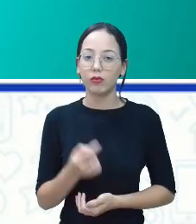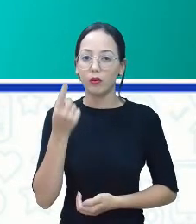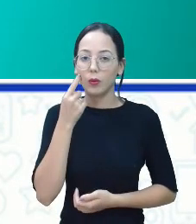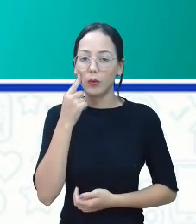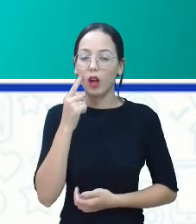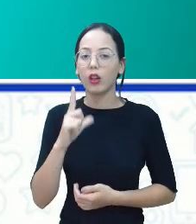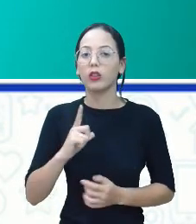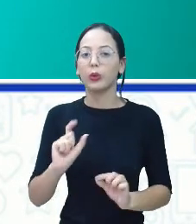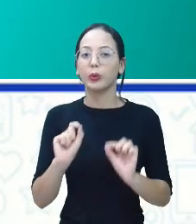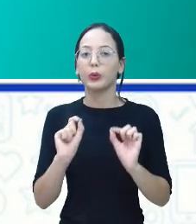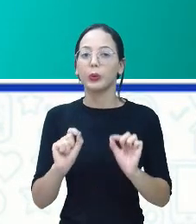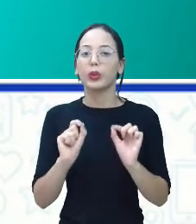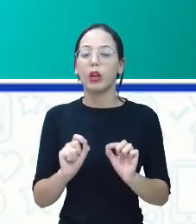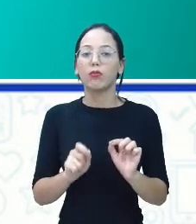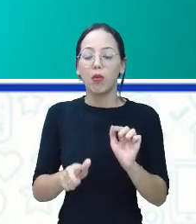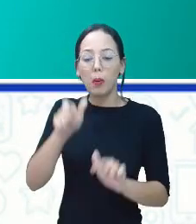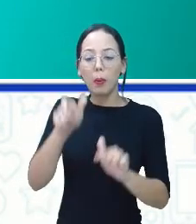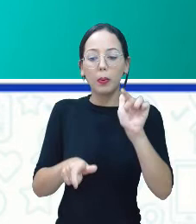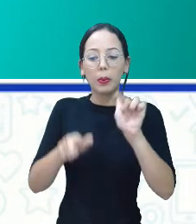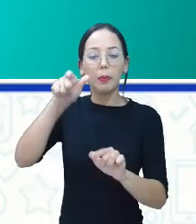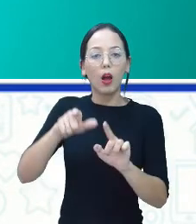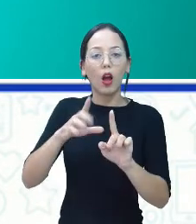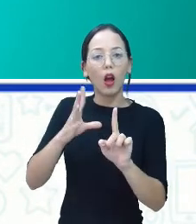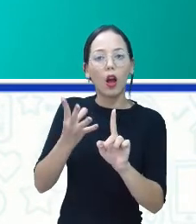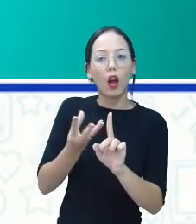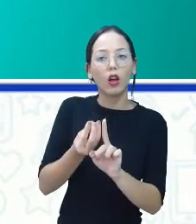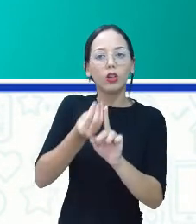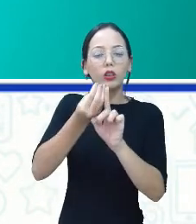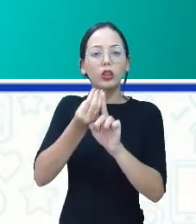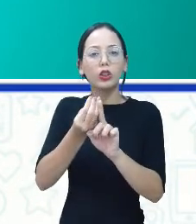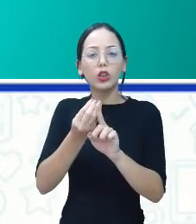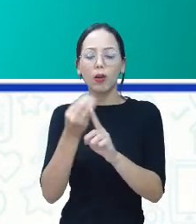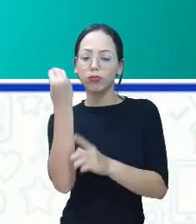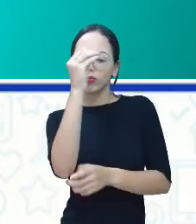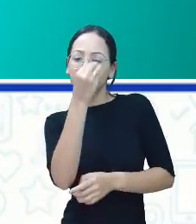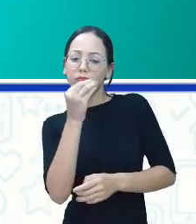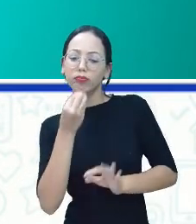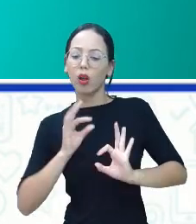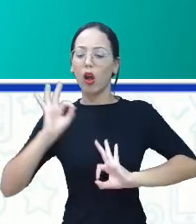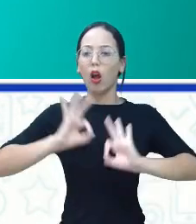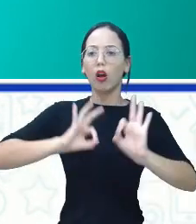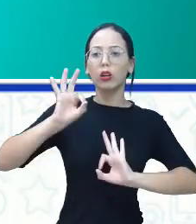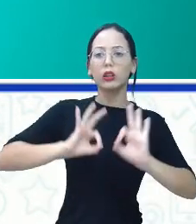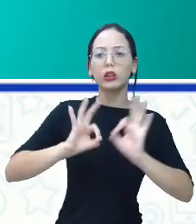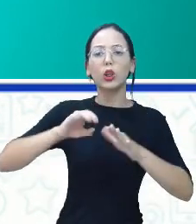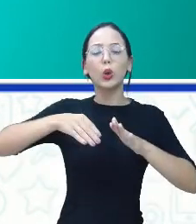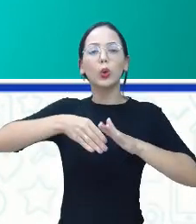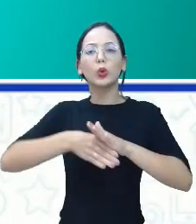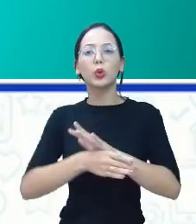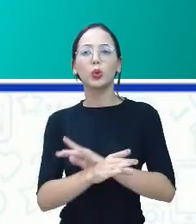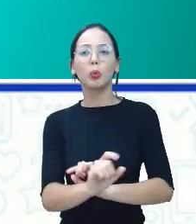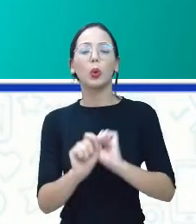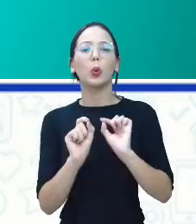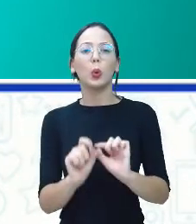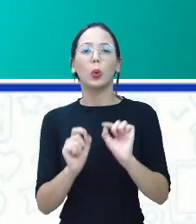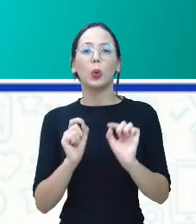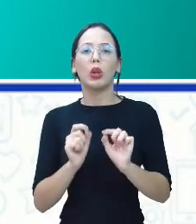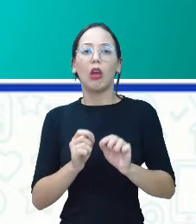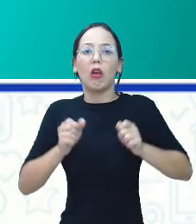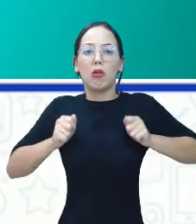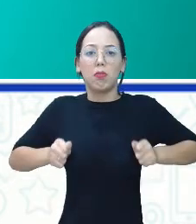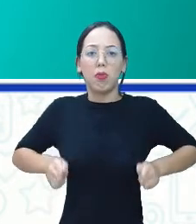nós temos os artistas que são vaidosos, costumam exagerar nos